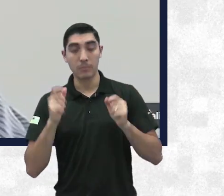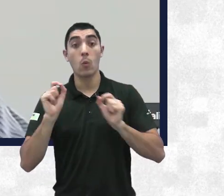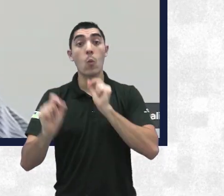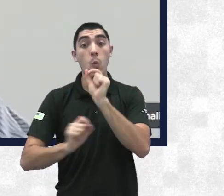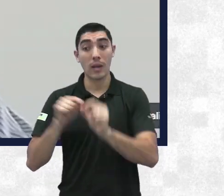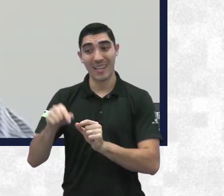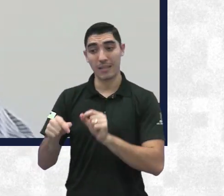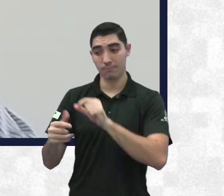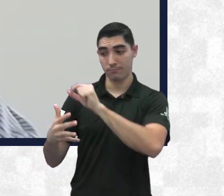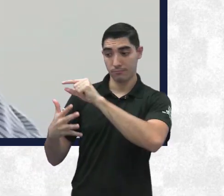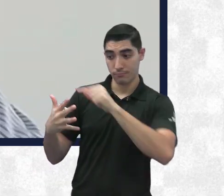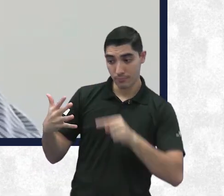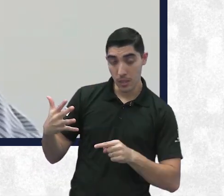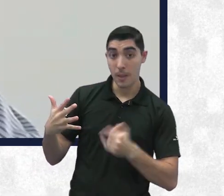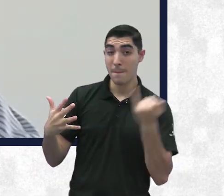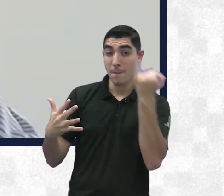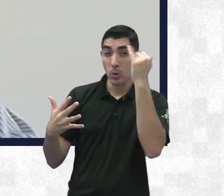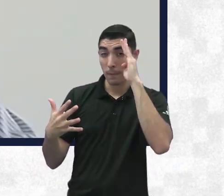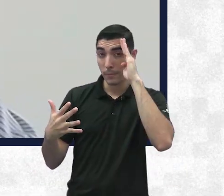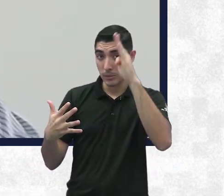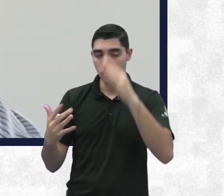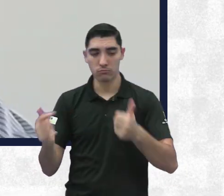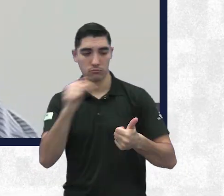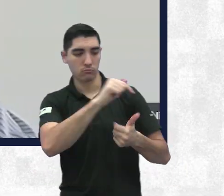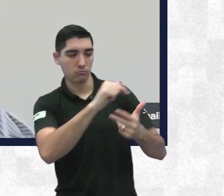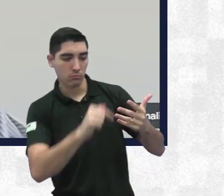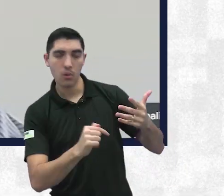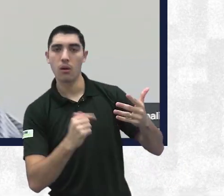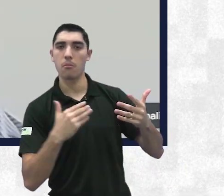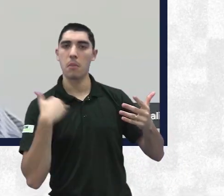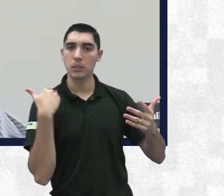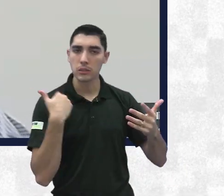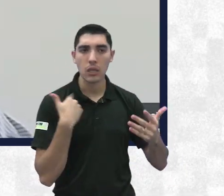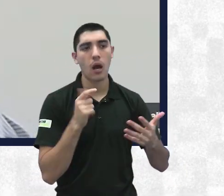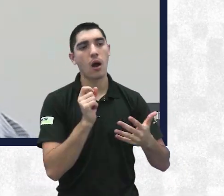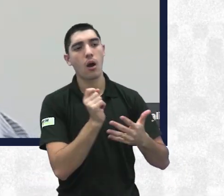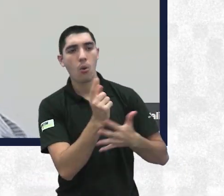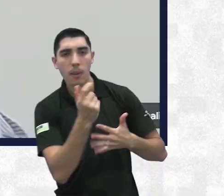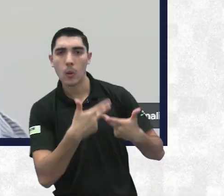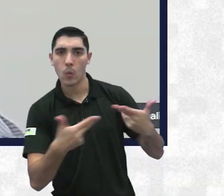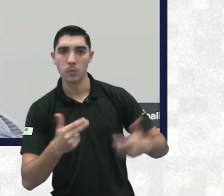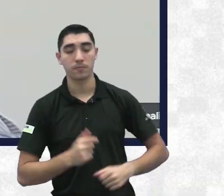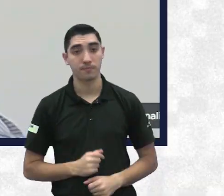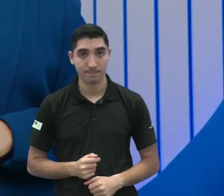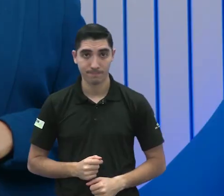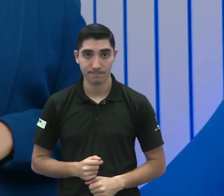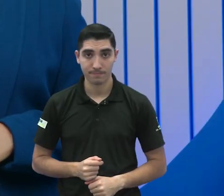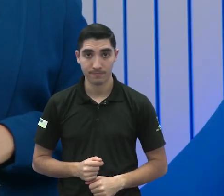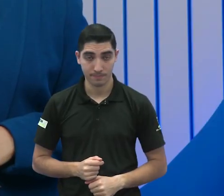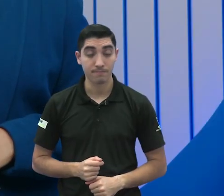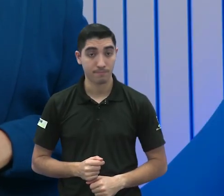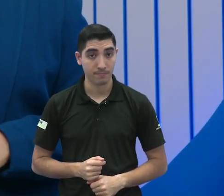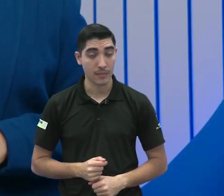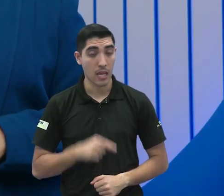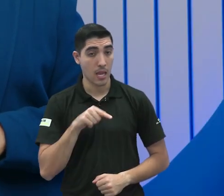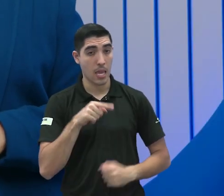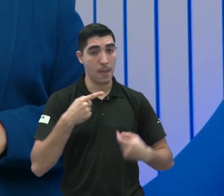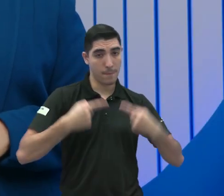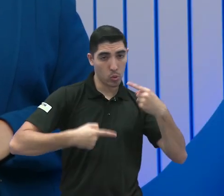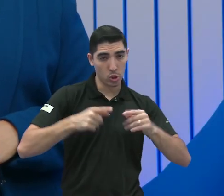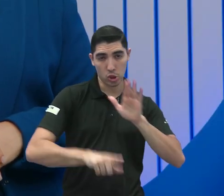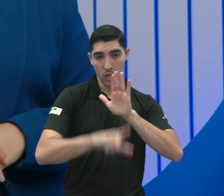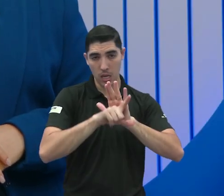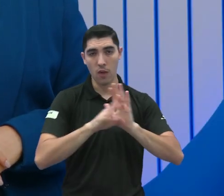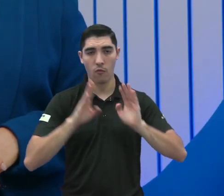sua necessidade, aquela essencial, e outro na sua capacidade de consumo, né? As políticas